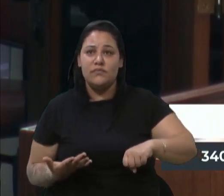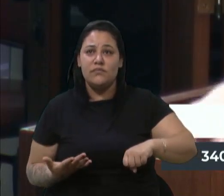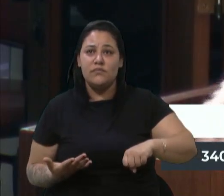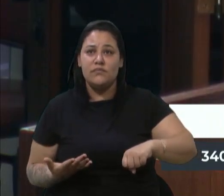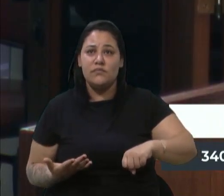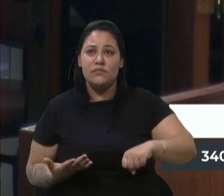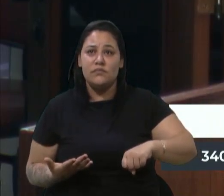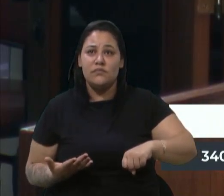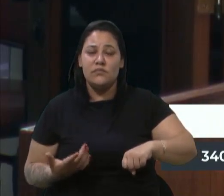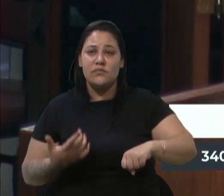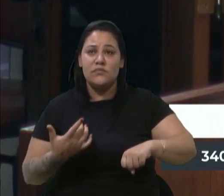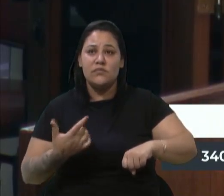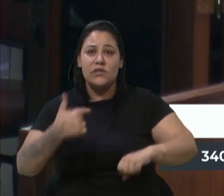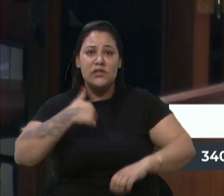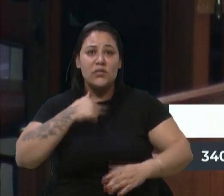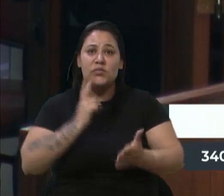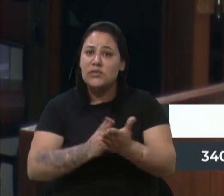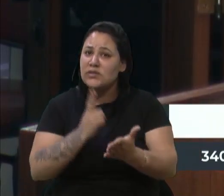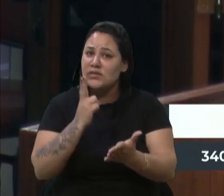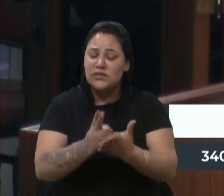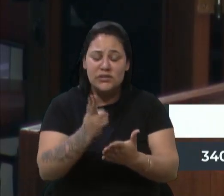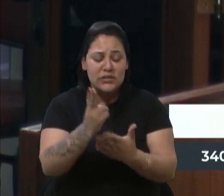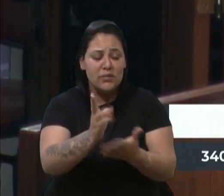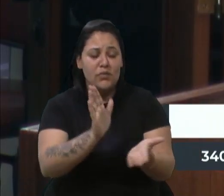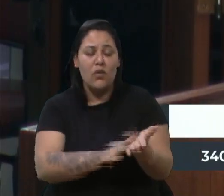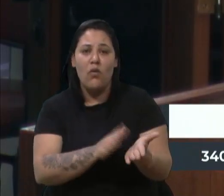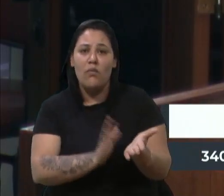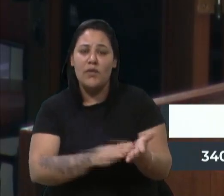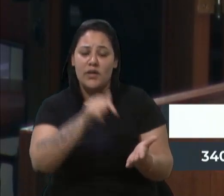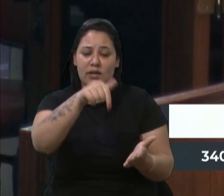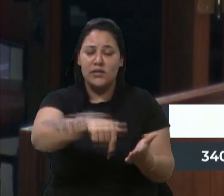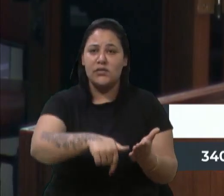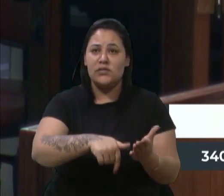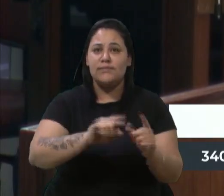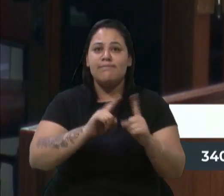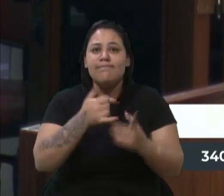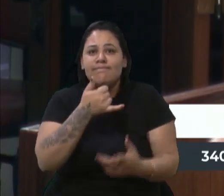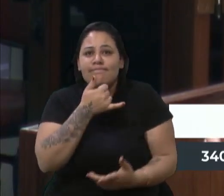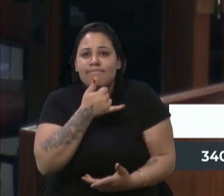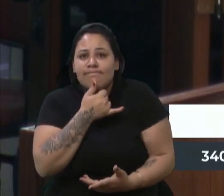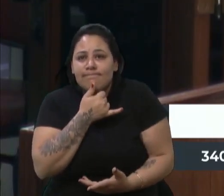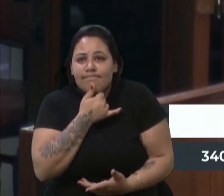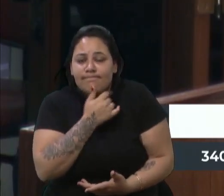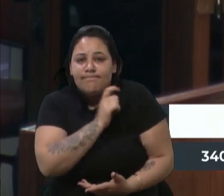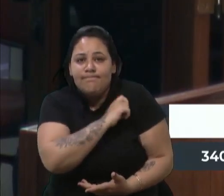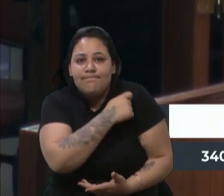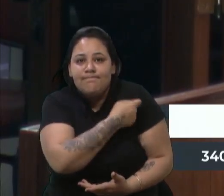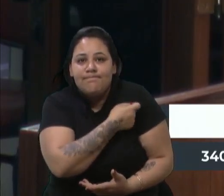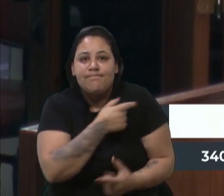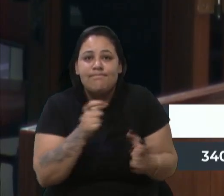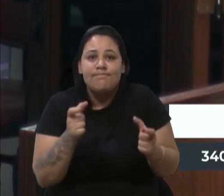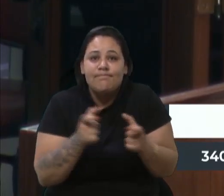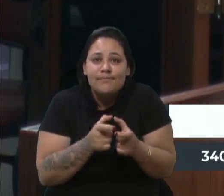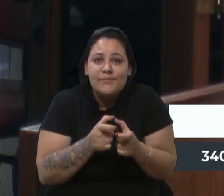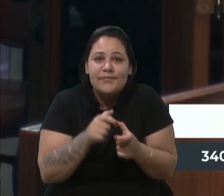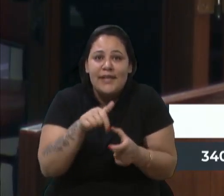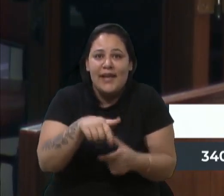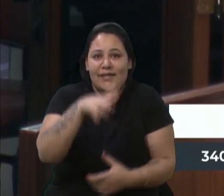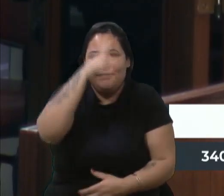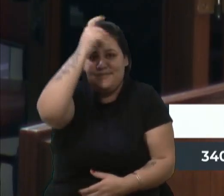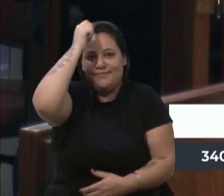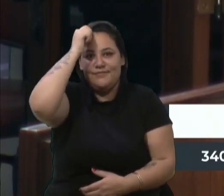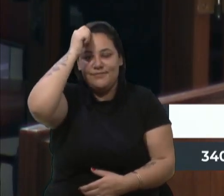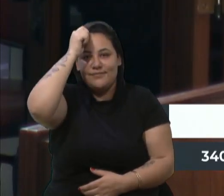E isso eu nunca deixei de cobrar aqui, mas infelizmente a fiscalização é curta no nosso município. Infelizmente